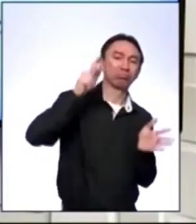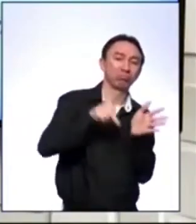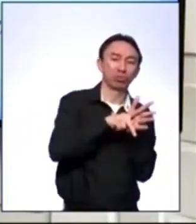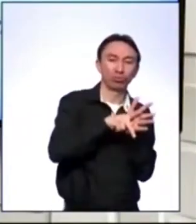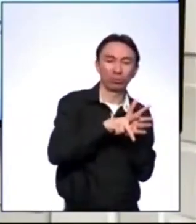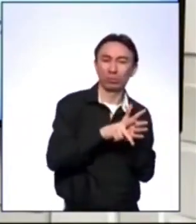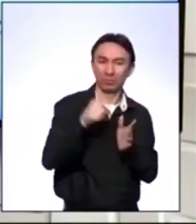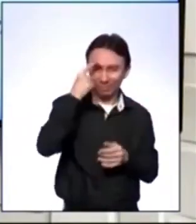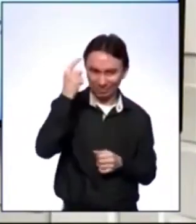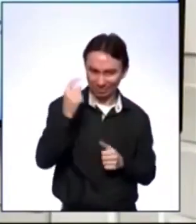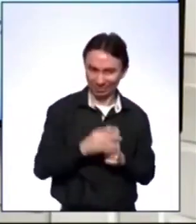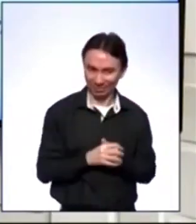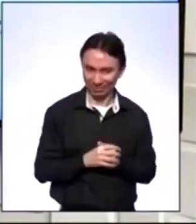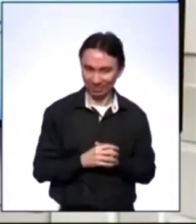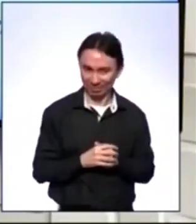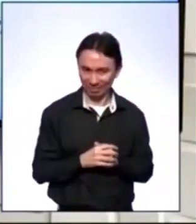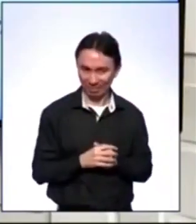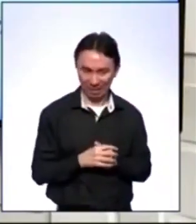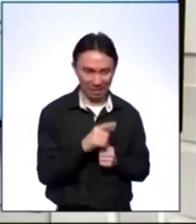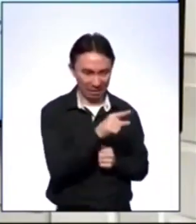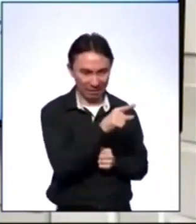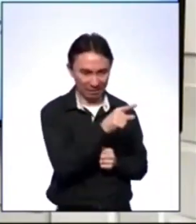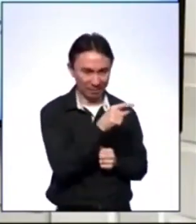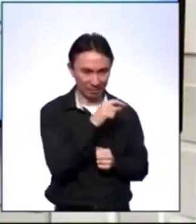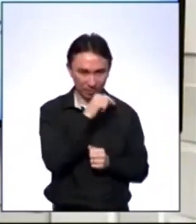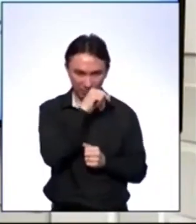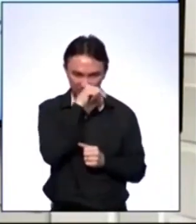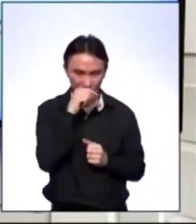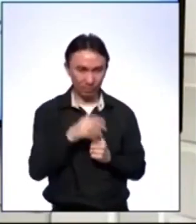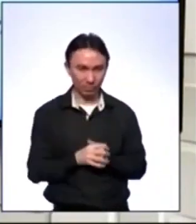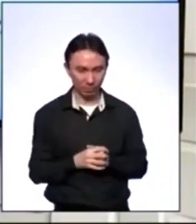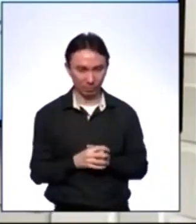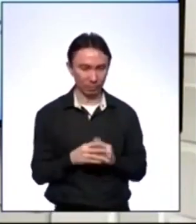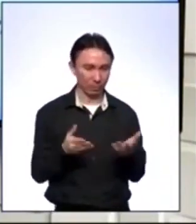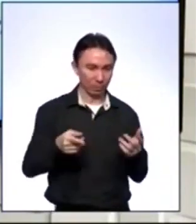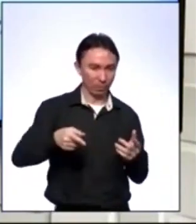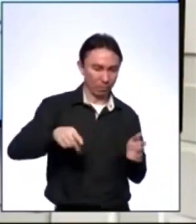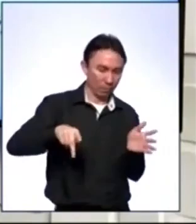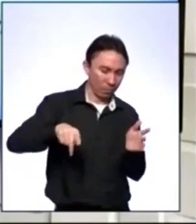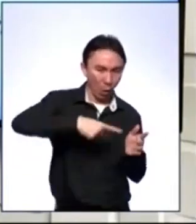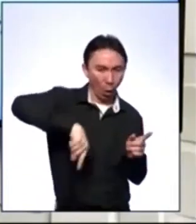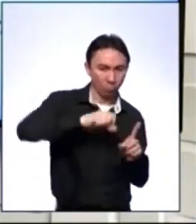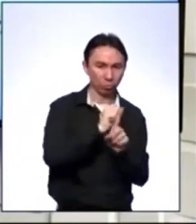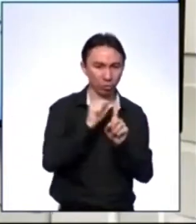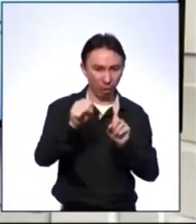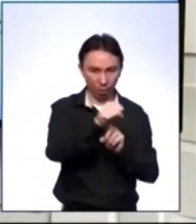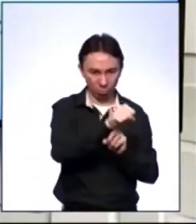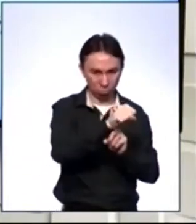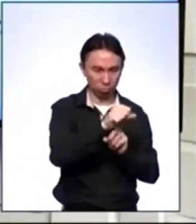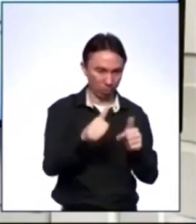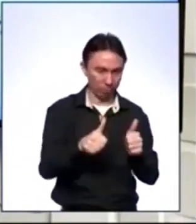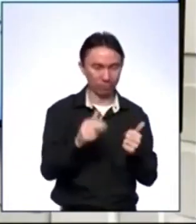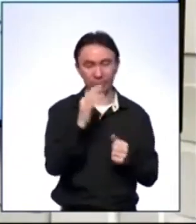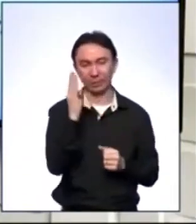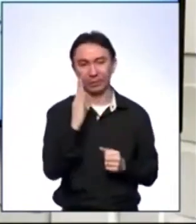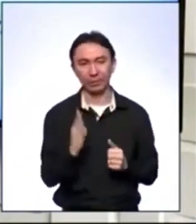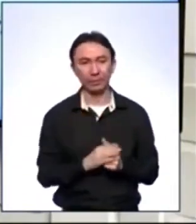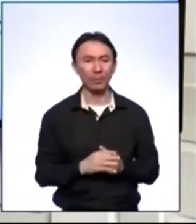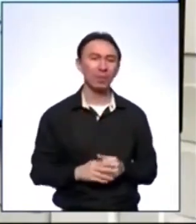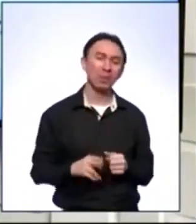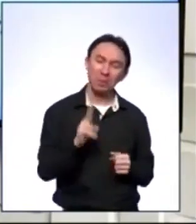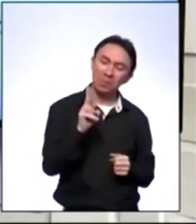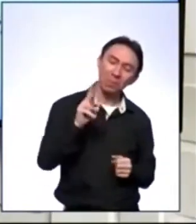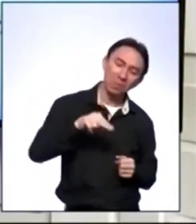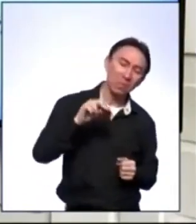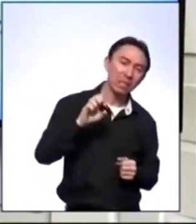considerado patrimônio cultural daquela sociedade, da nossa sociedade, no caso do Brasil, tá? E a Unesco, seu Fuso?